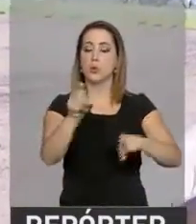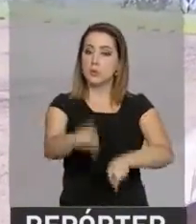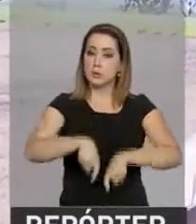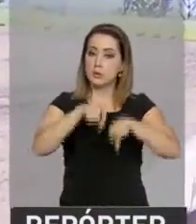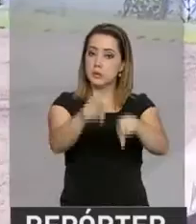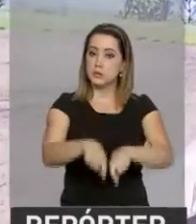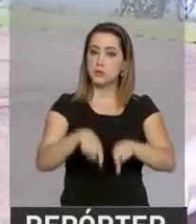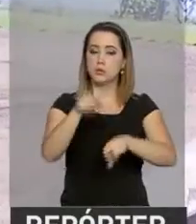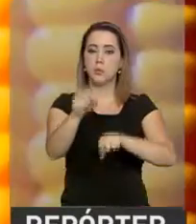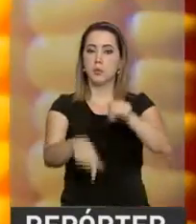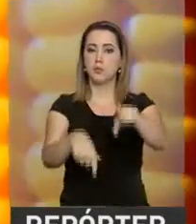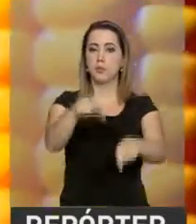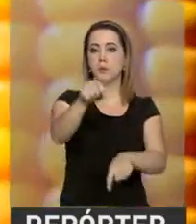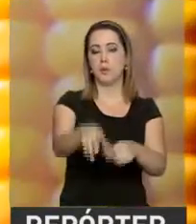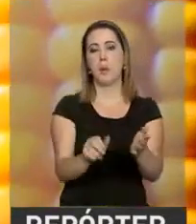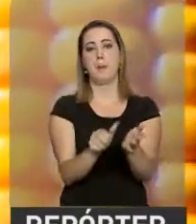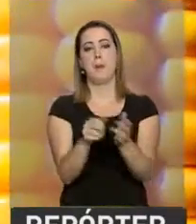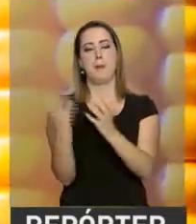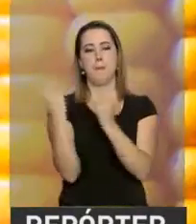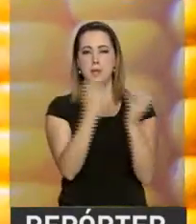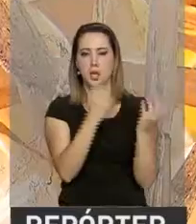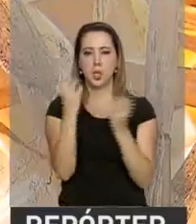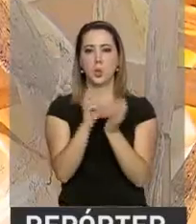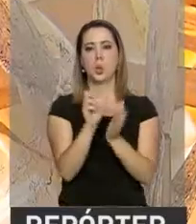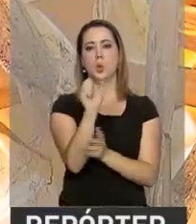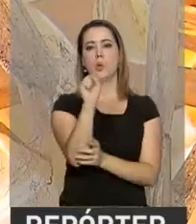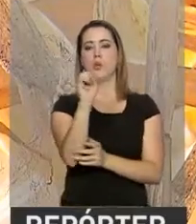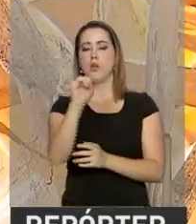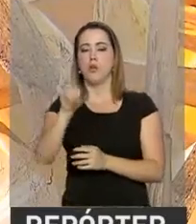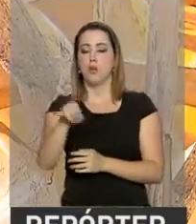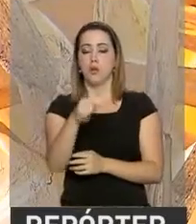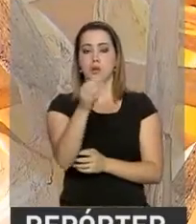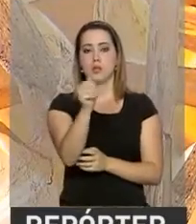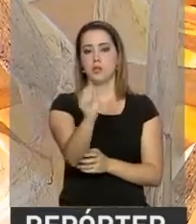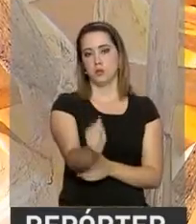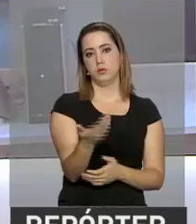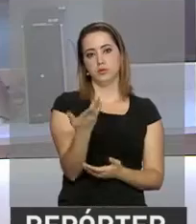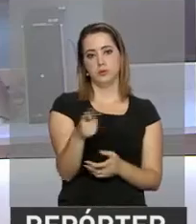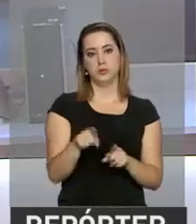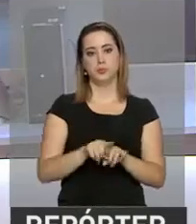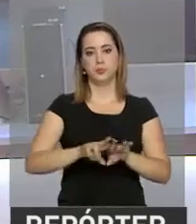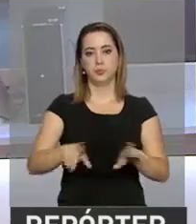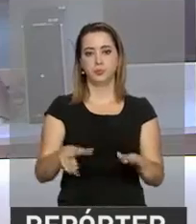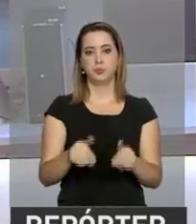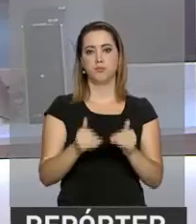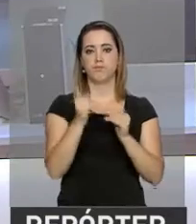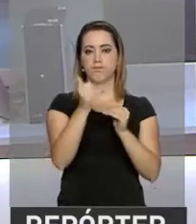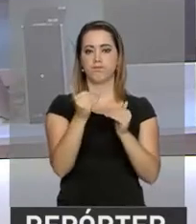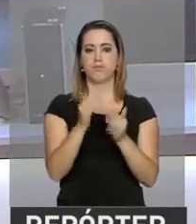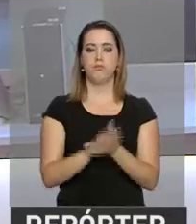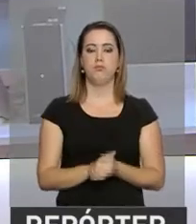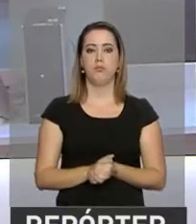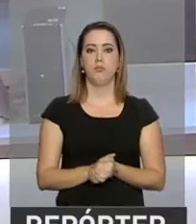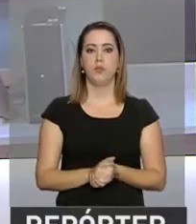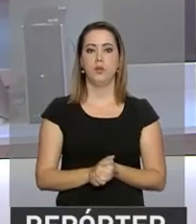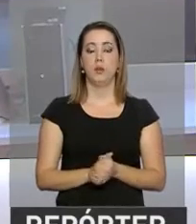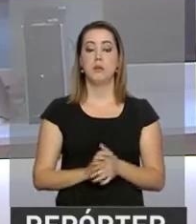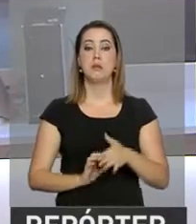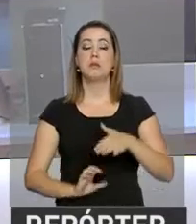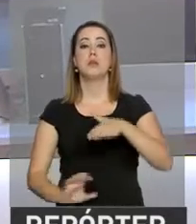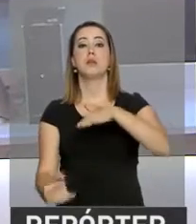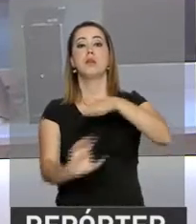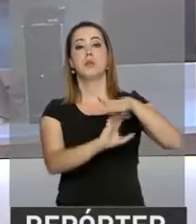destaque para soja e milho que são os grãos mais produzidos no país pequenos produtores de bebidas